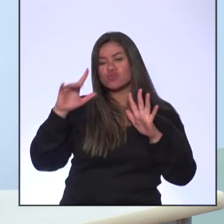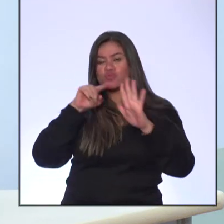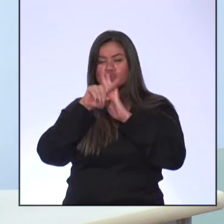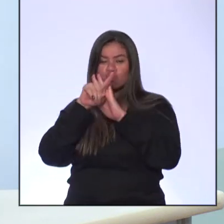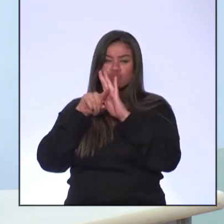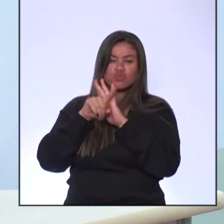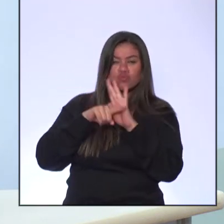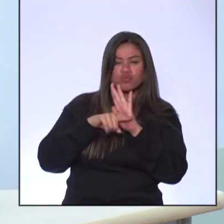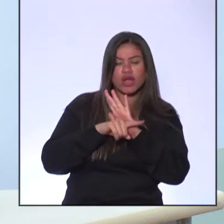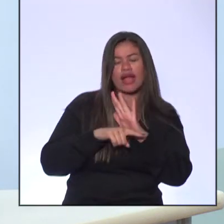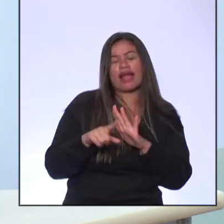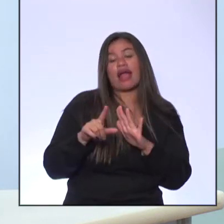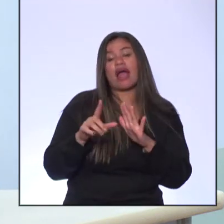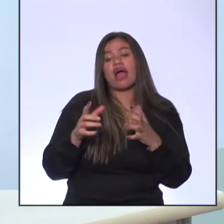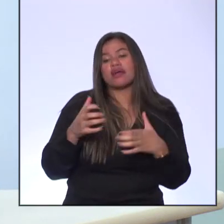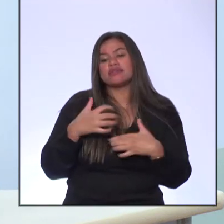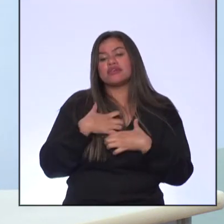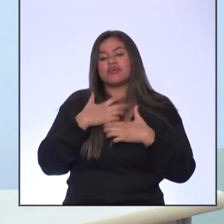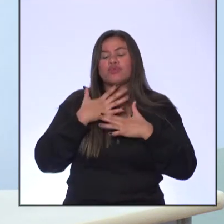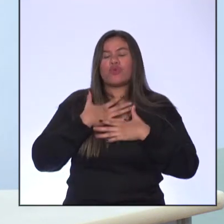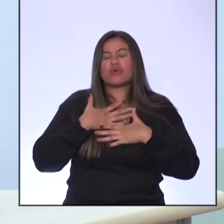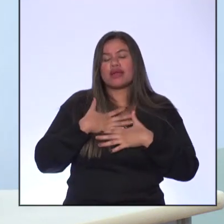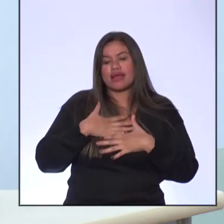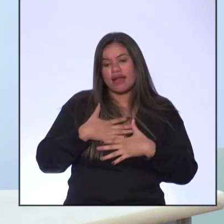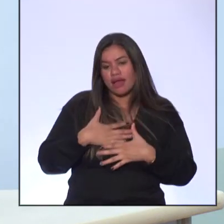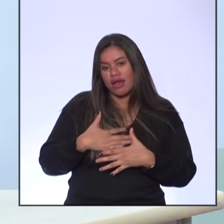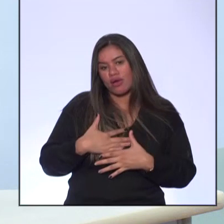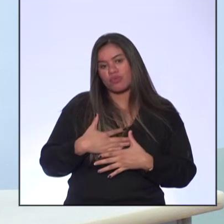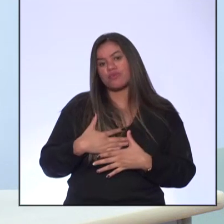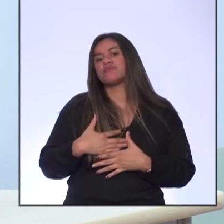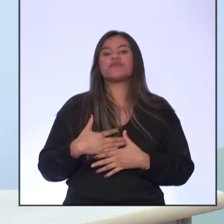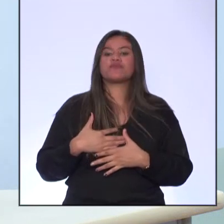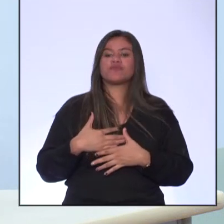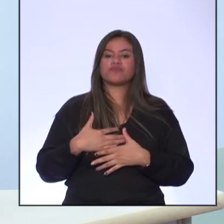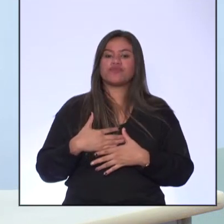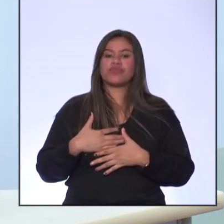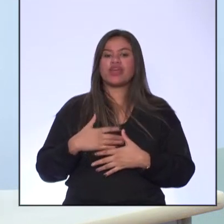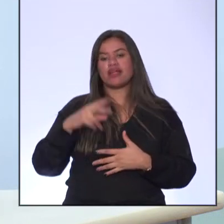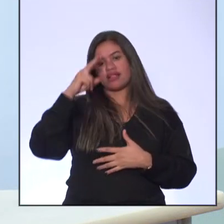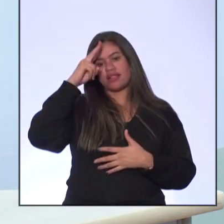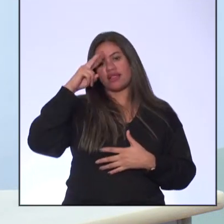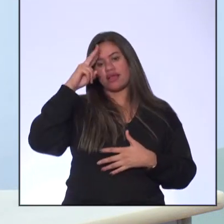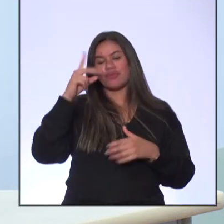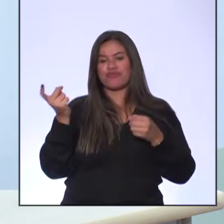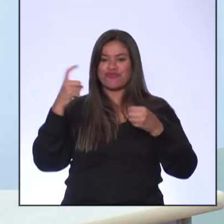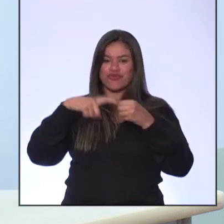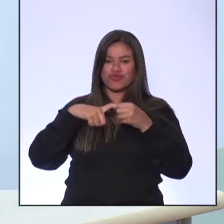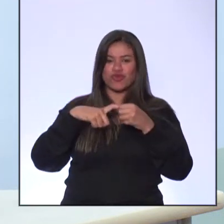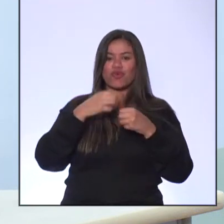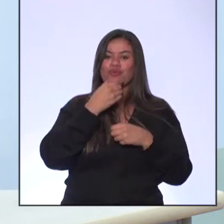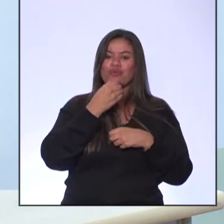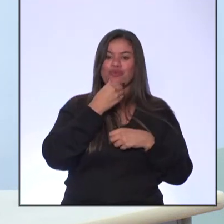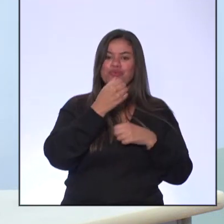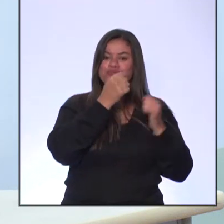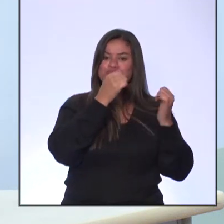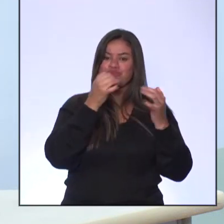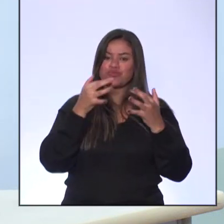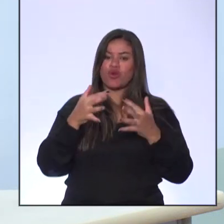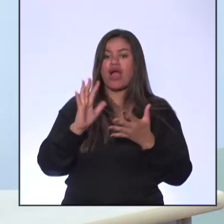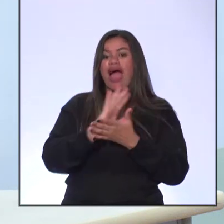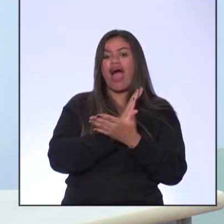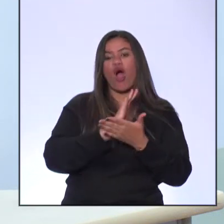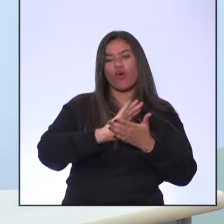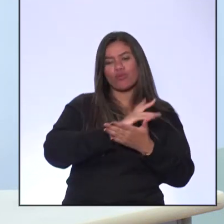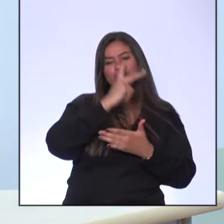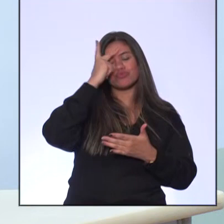analisar com mais calma, com mais tranquilidade. Quando a gente retornou, o Fabiano comentou que algumas pessoas disseram